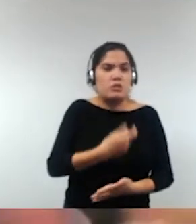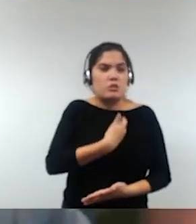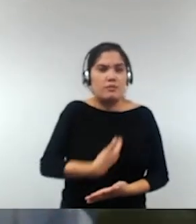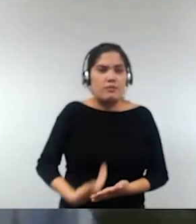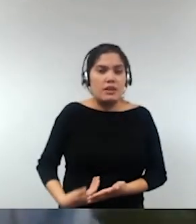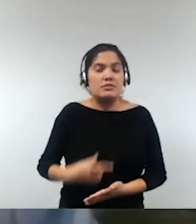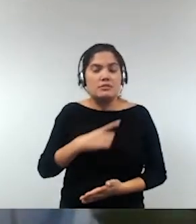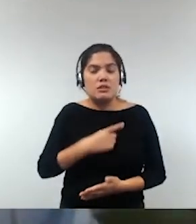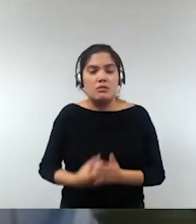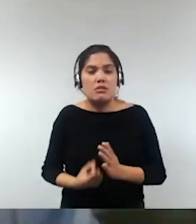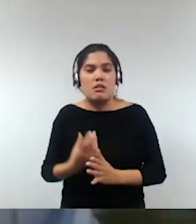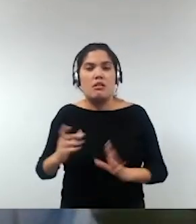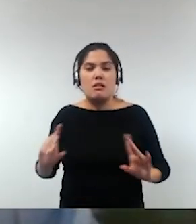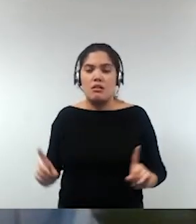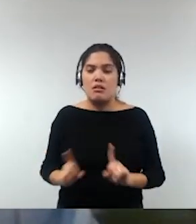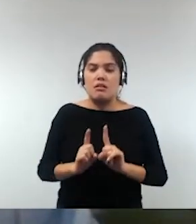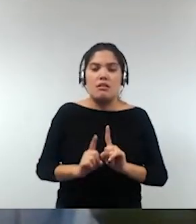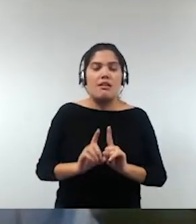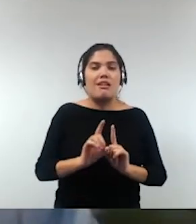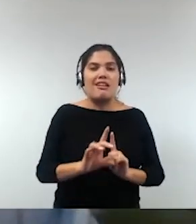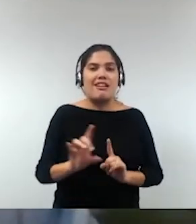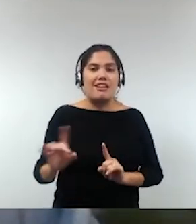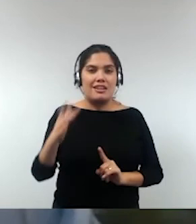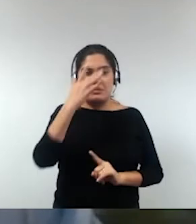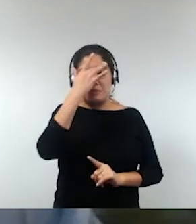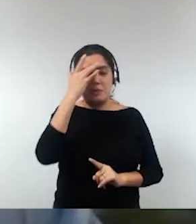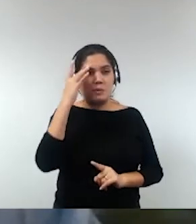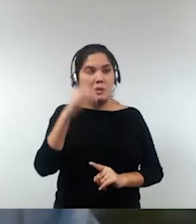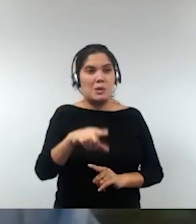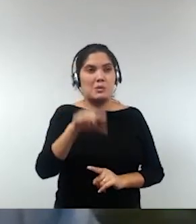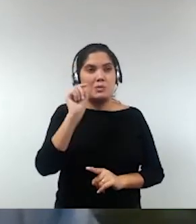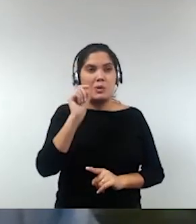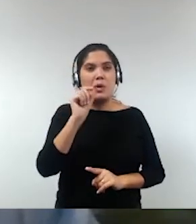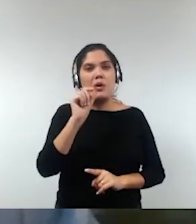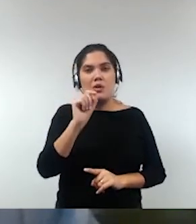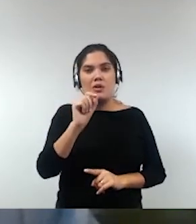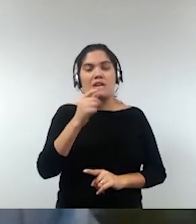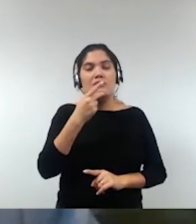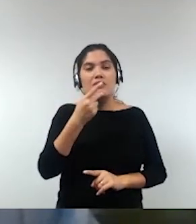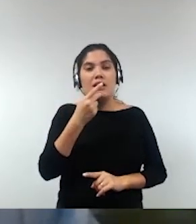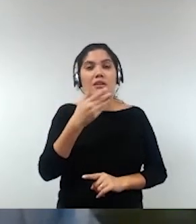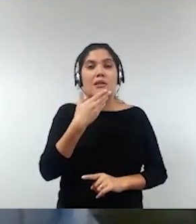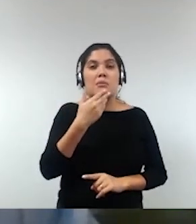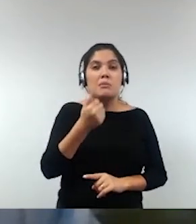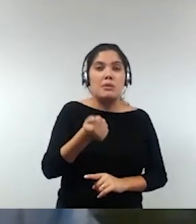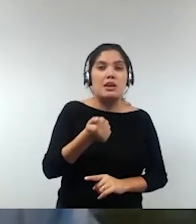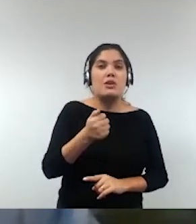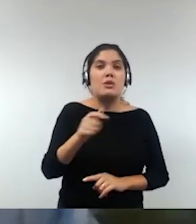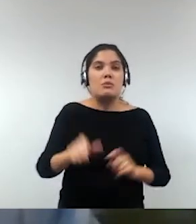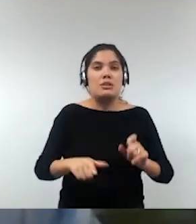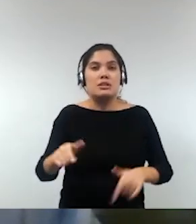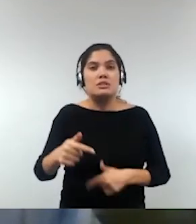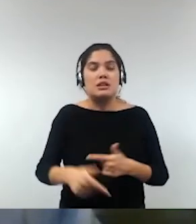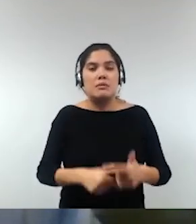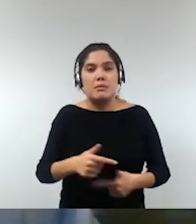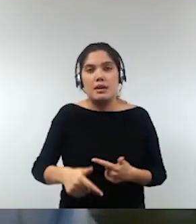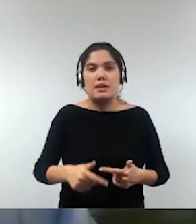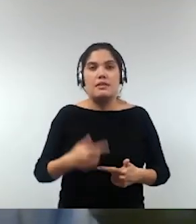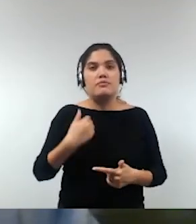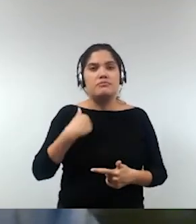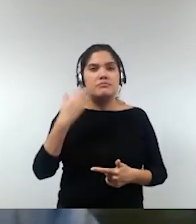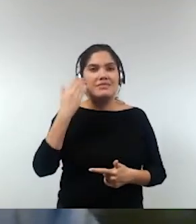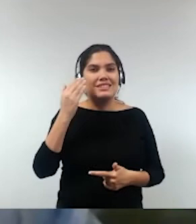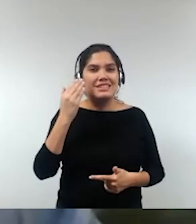construção das partes e cada um escolhe e diz o que é melhor para aquela situação. Então, eu entendo